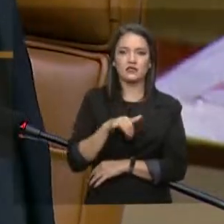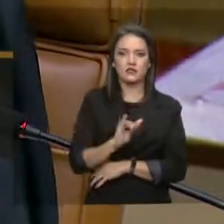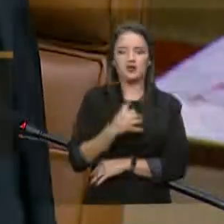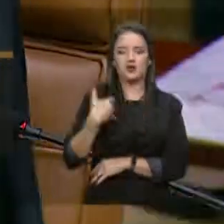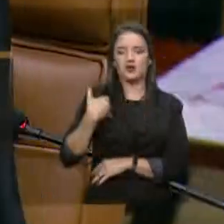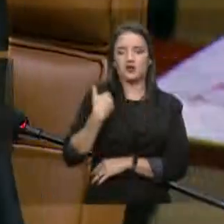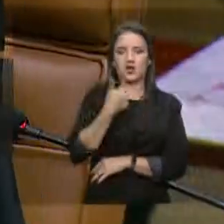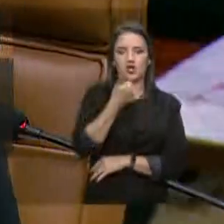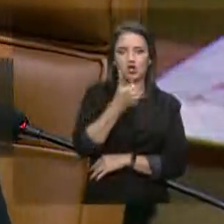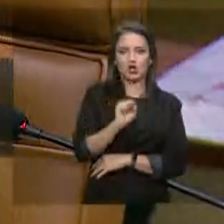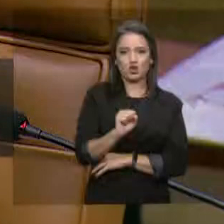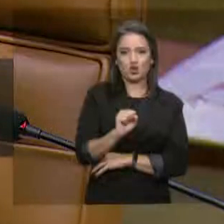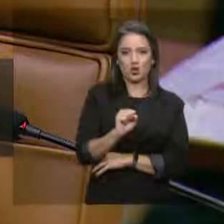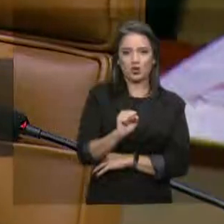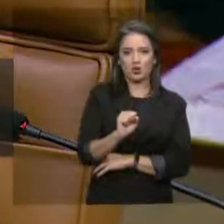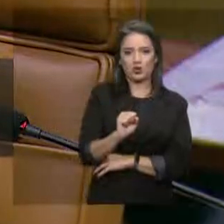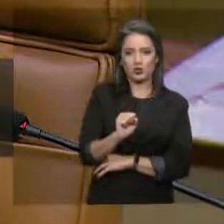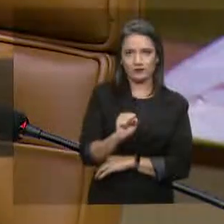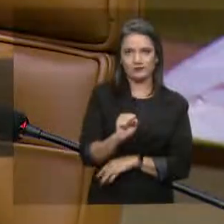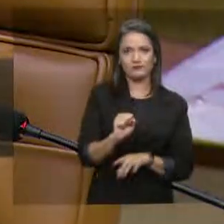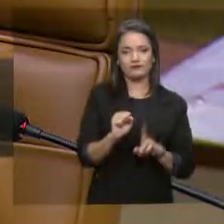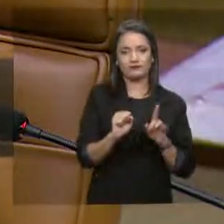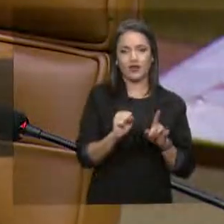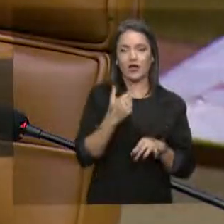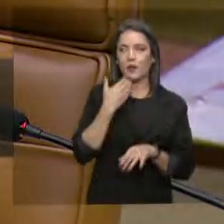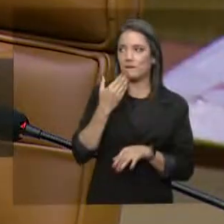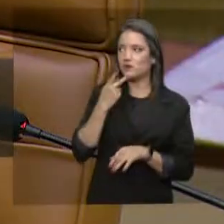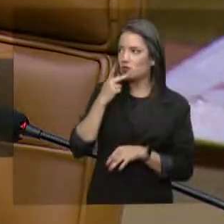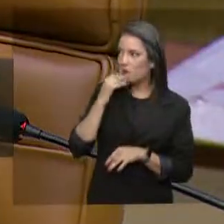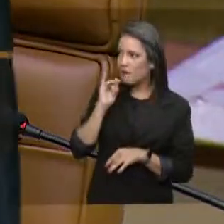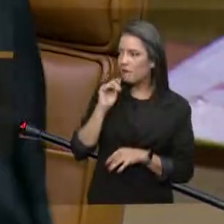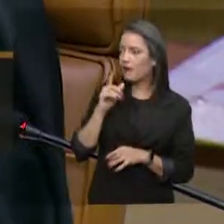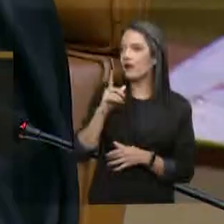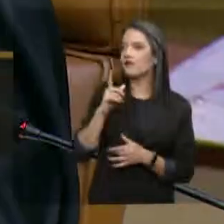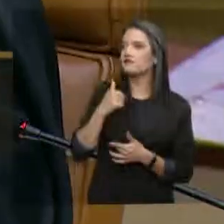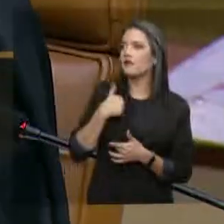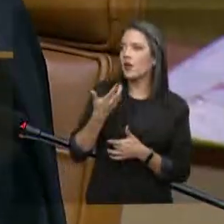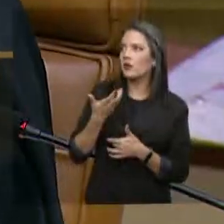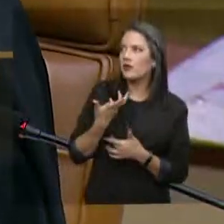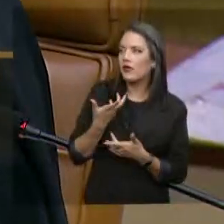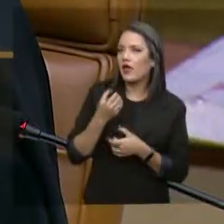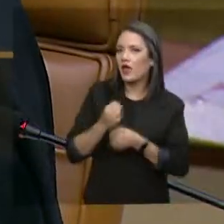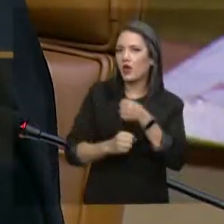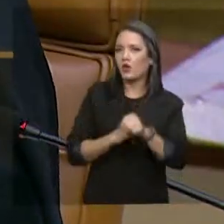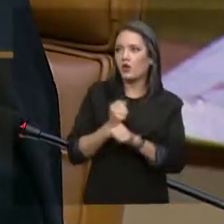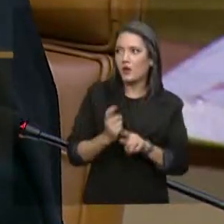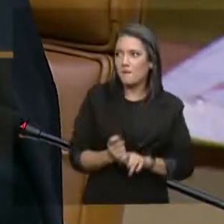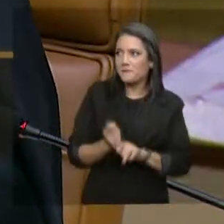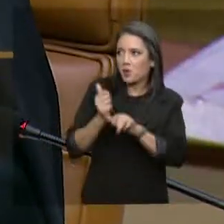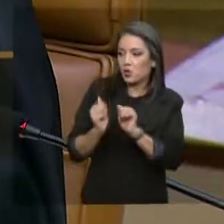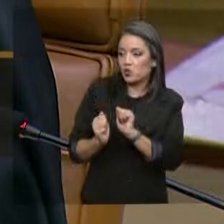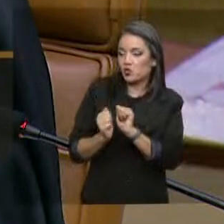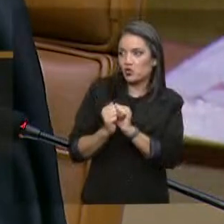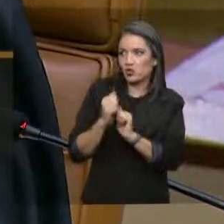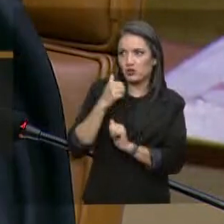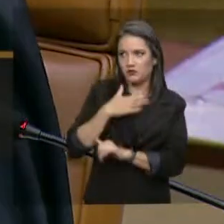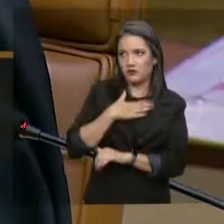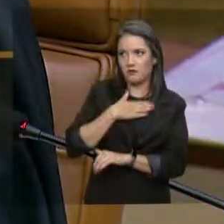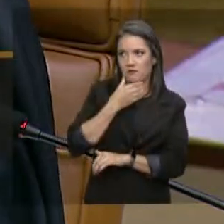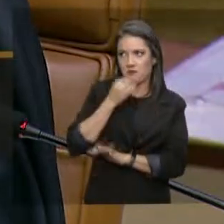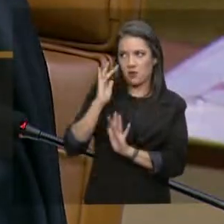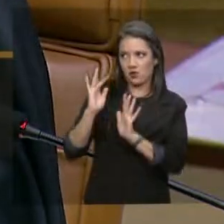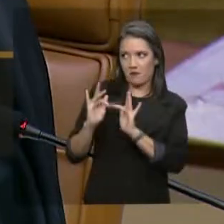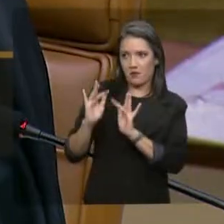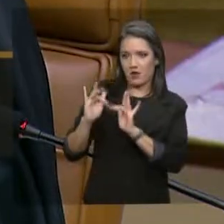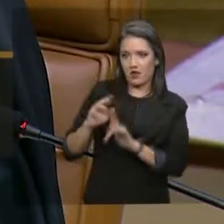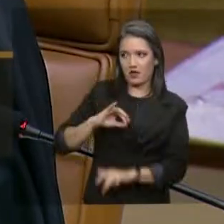idade, teria pedido ao seu pai para celebrar o Ano Novo com o seu namorado, que é